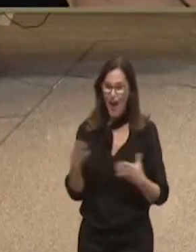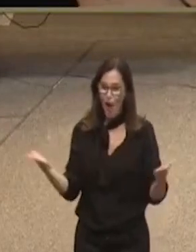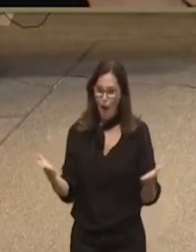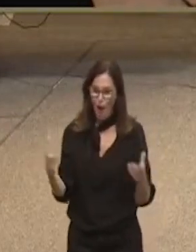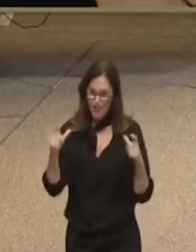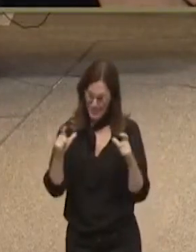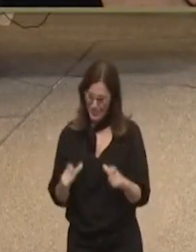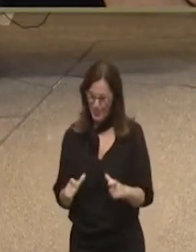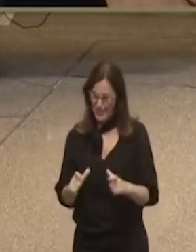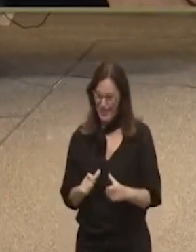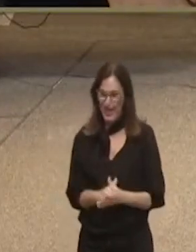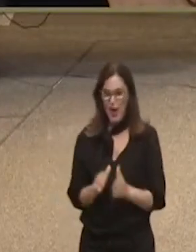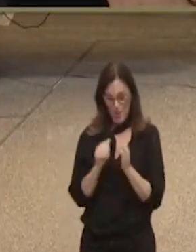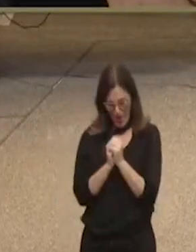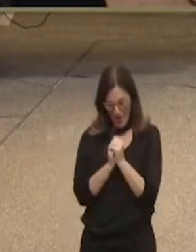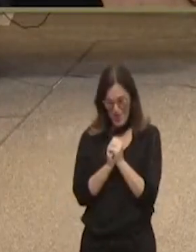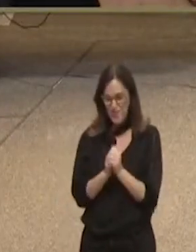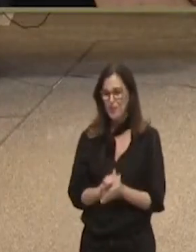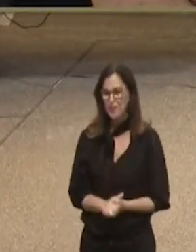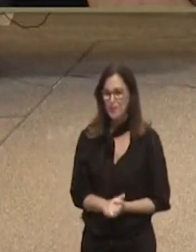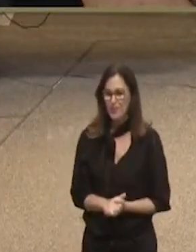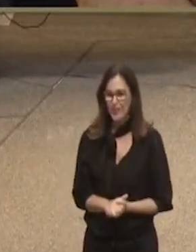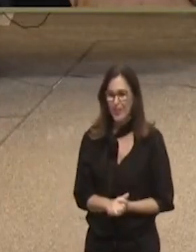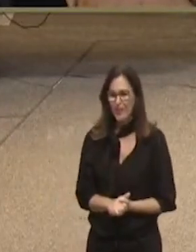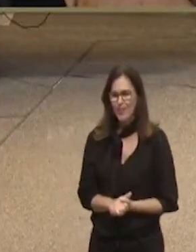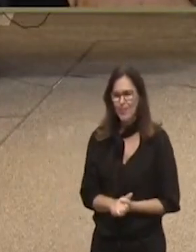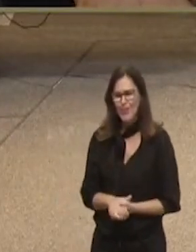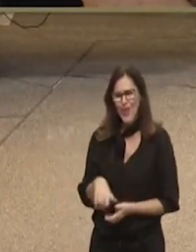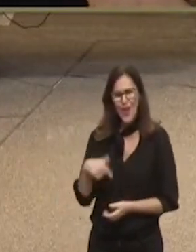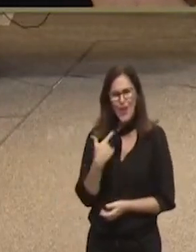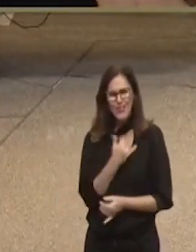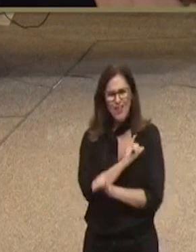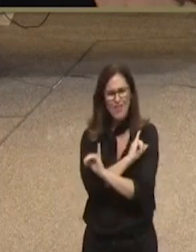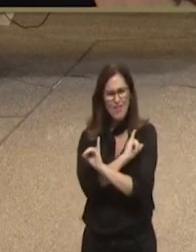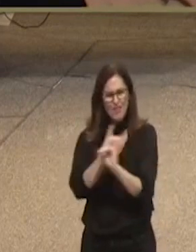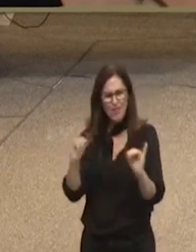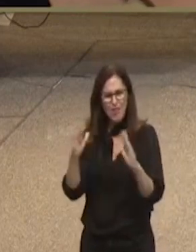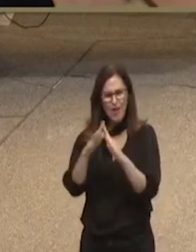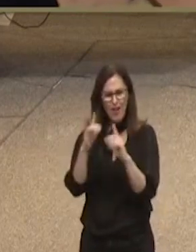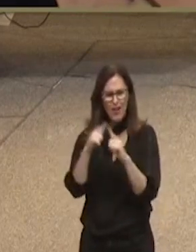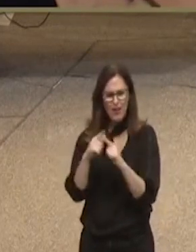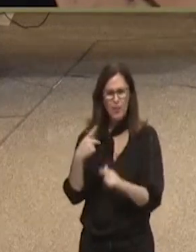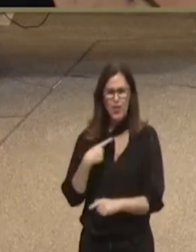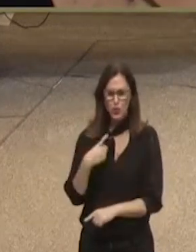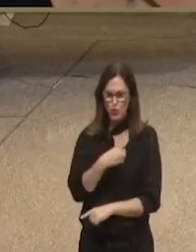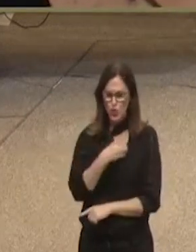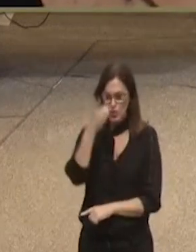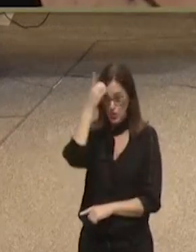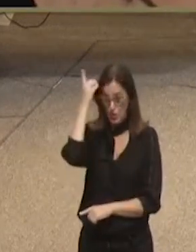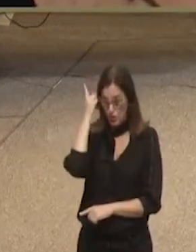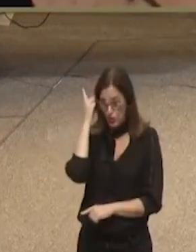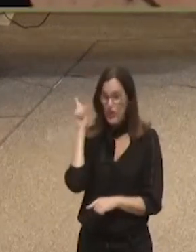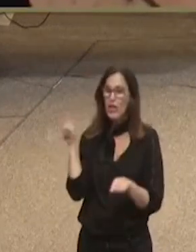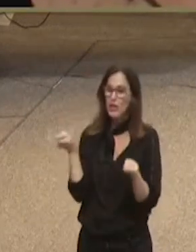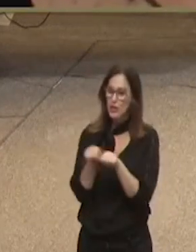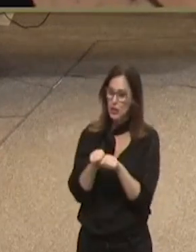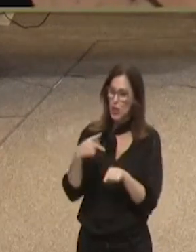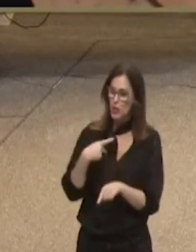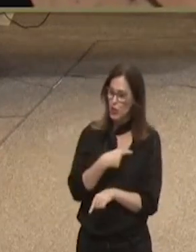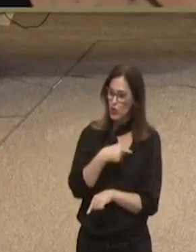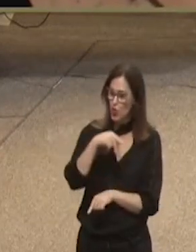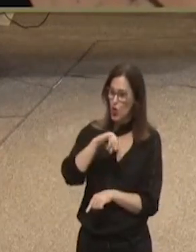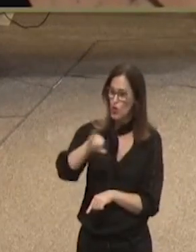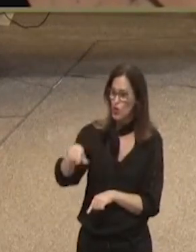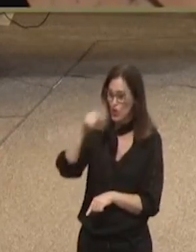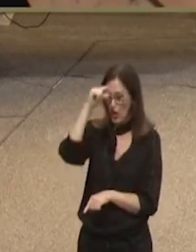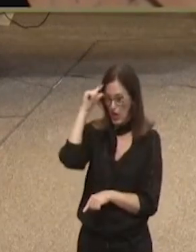lugar, meus irmãos. Amém? Nós queremos informar a igreja que pastor Davi e pastor Jair estão lá em